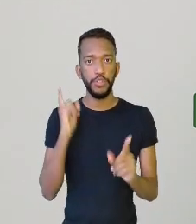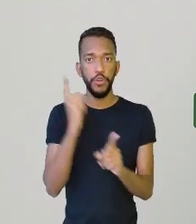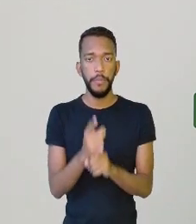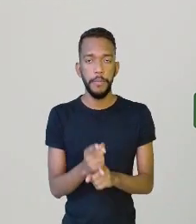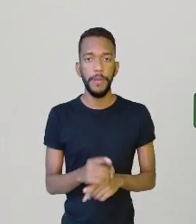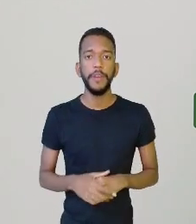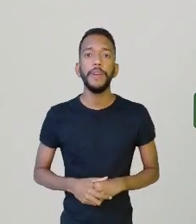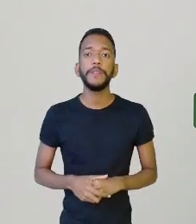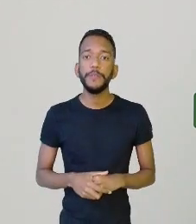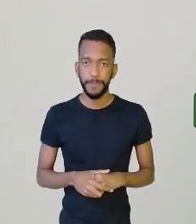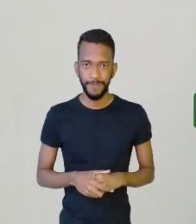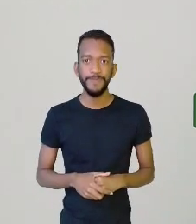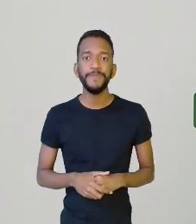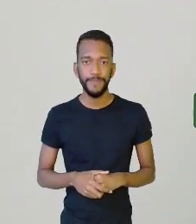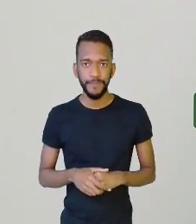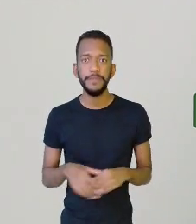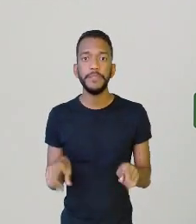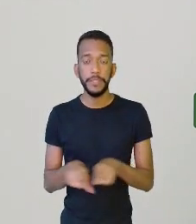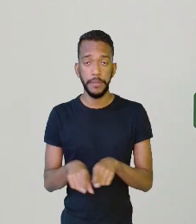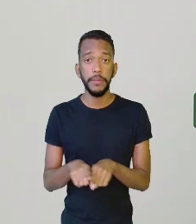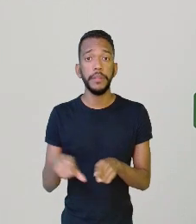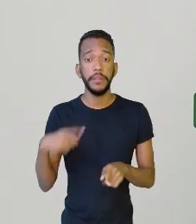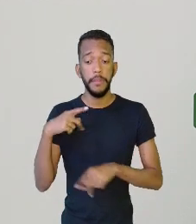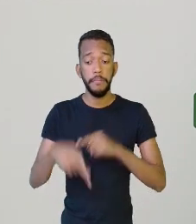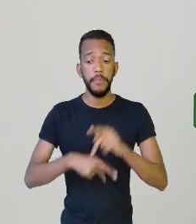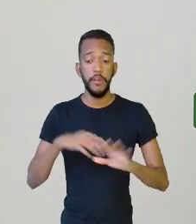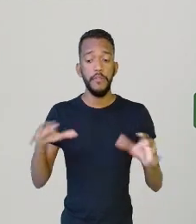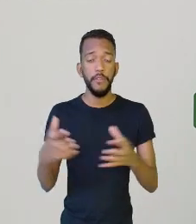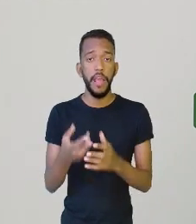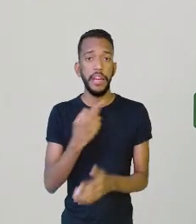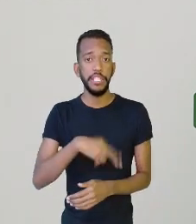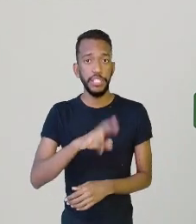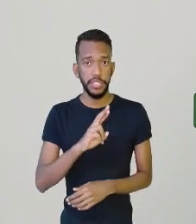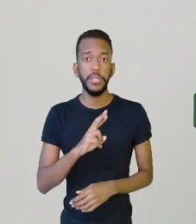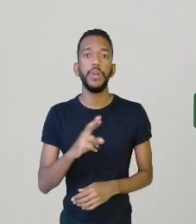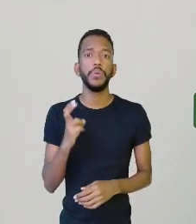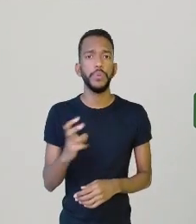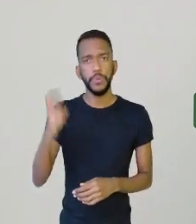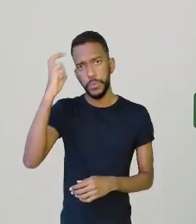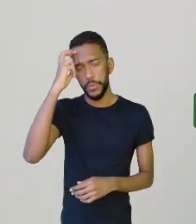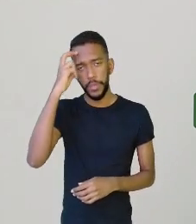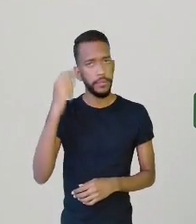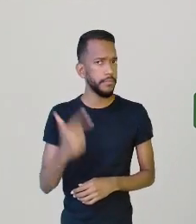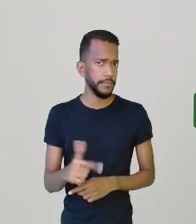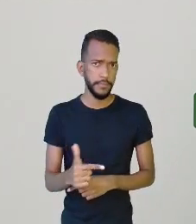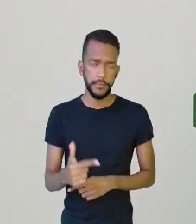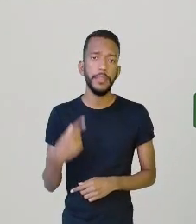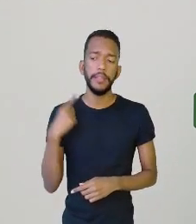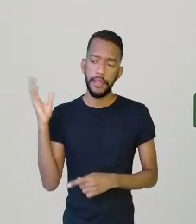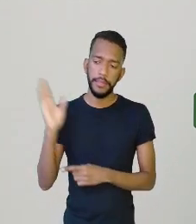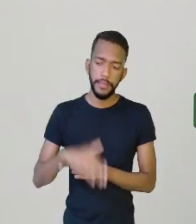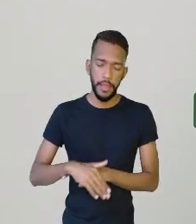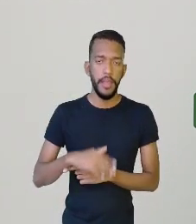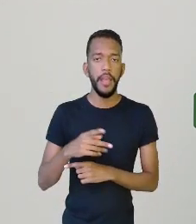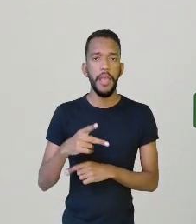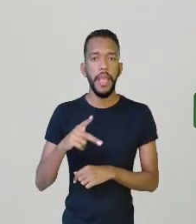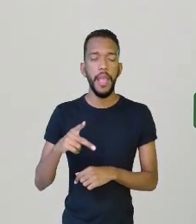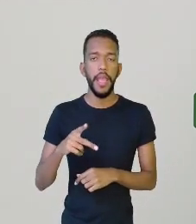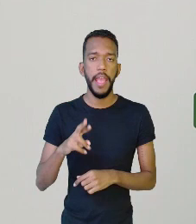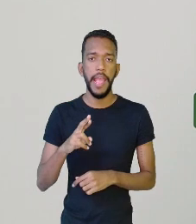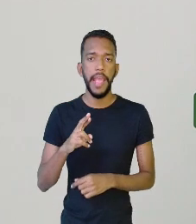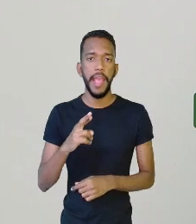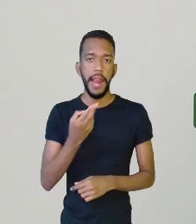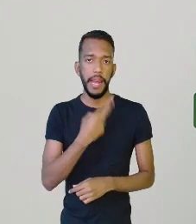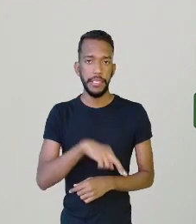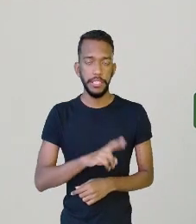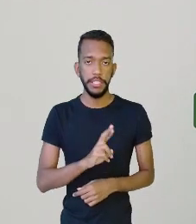e aí dizer que esses povos aqui não tinham religião, não tinham cultura, e a gente traz essa religião de Portugal para cá, para